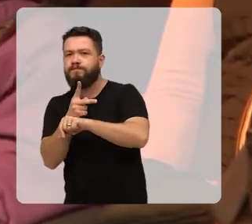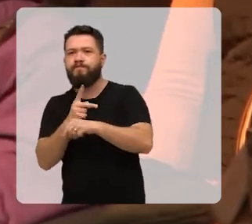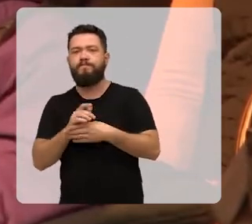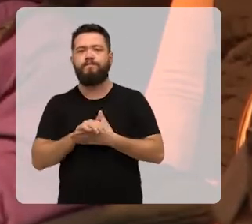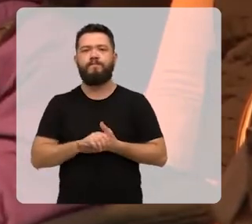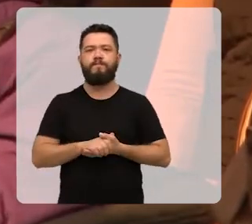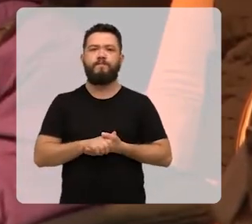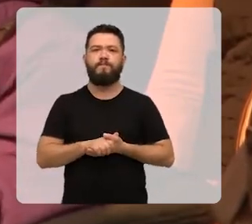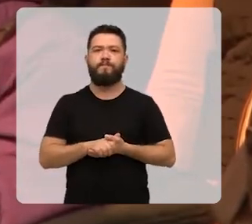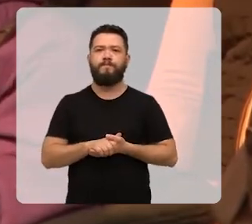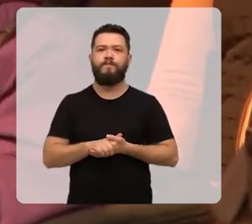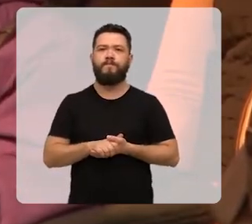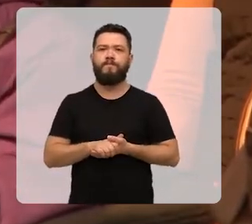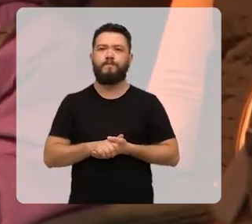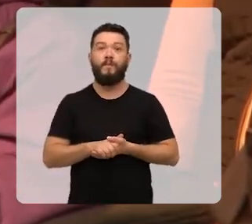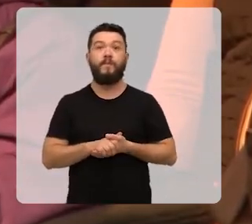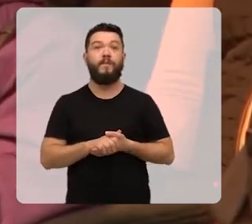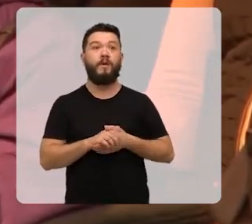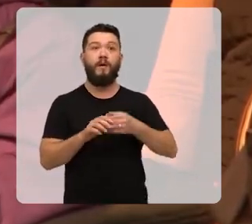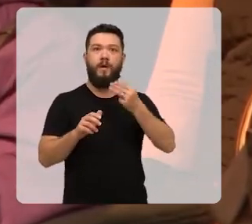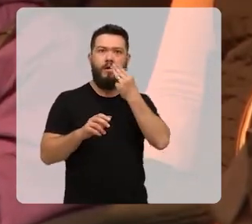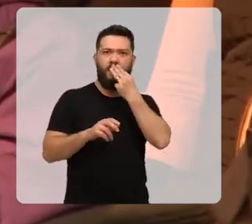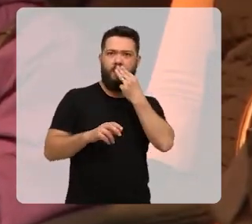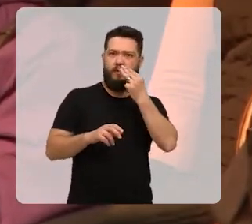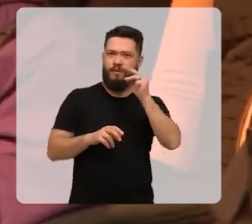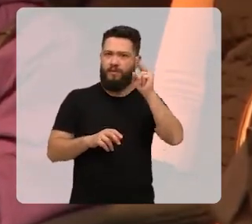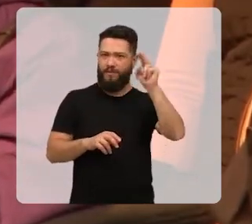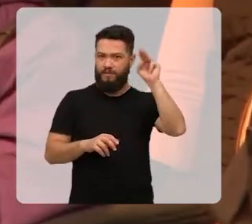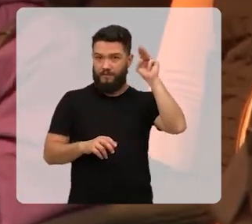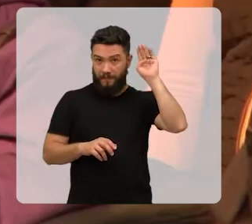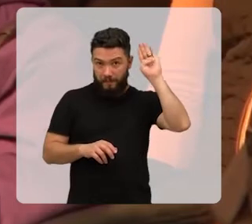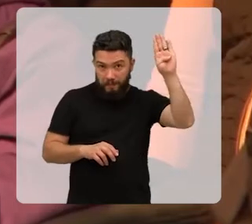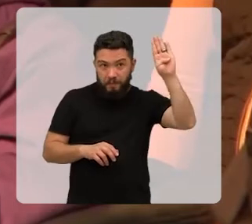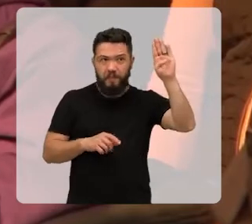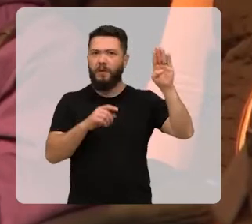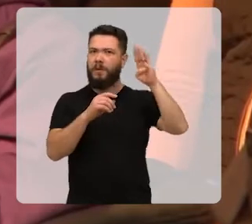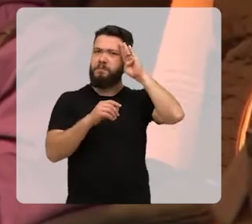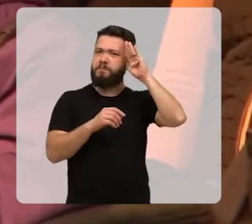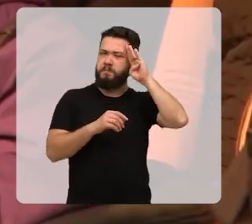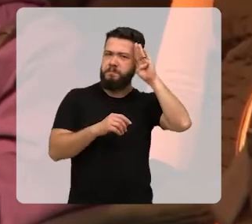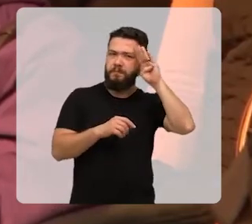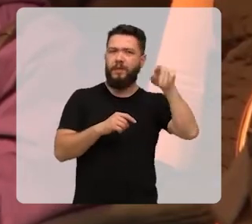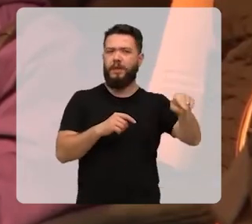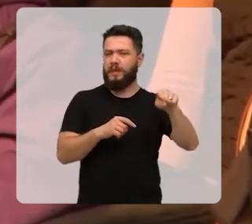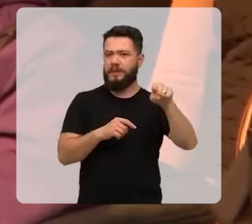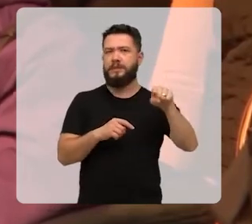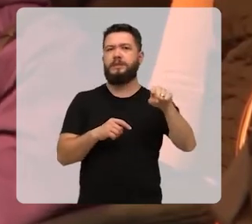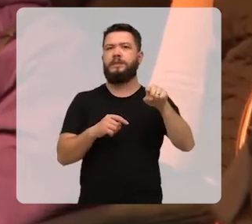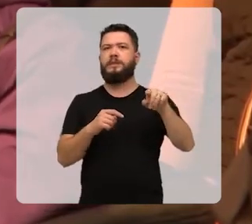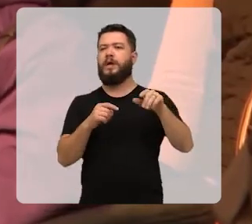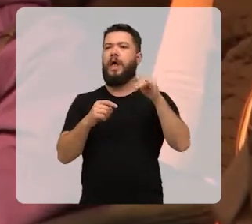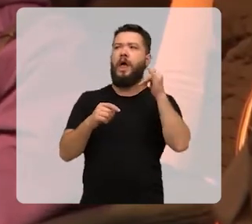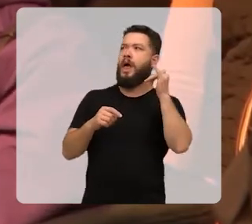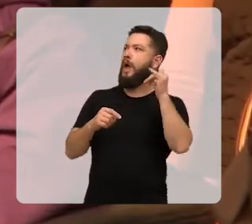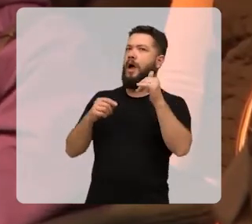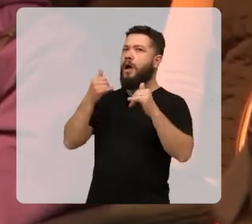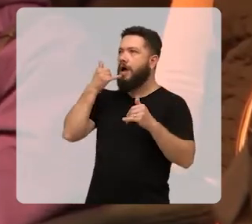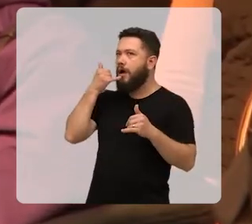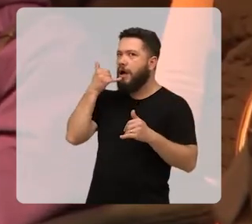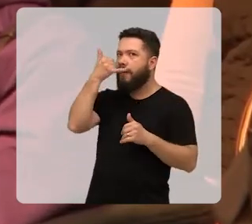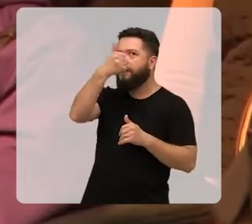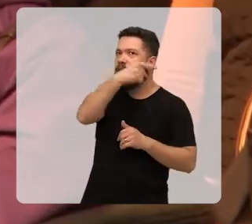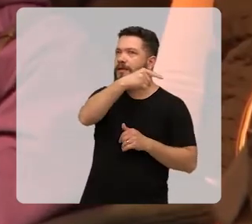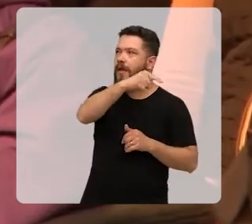ações em março pelas alemães e seus simpatizantes denunciados por telefone e